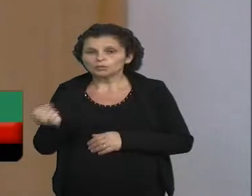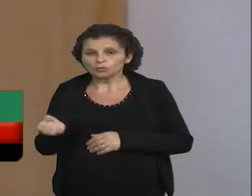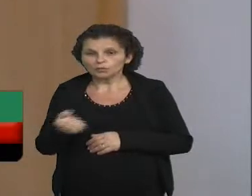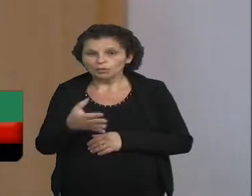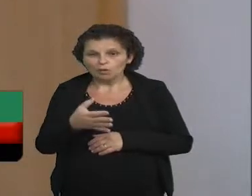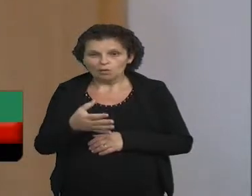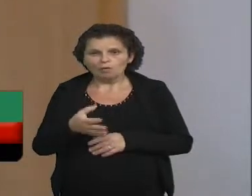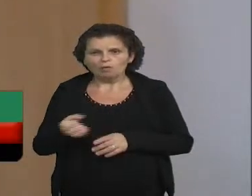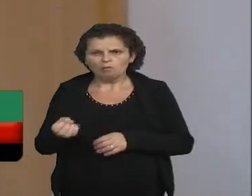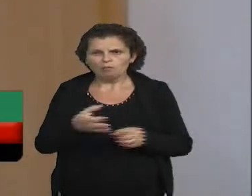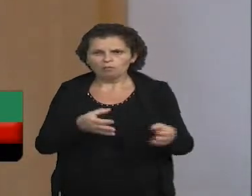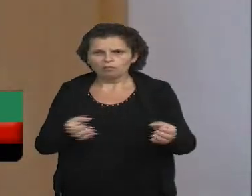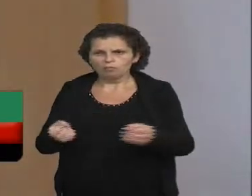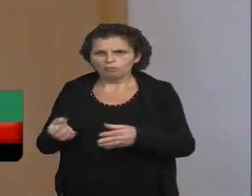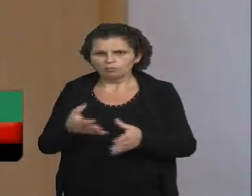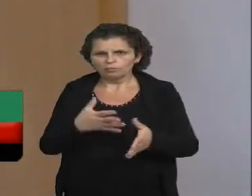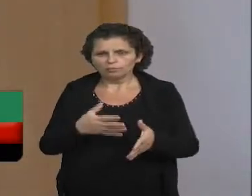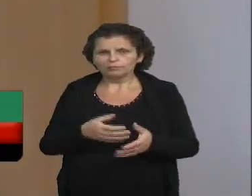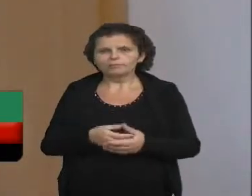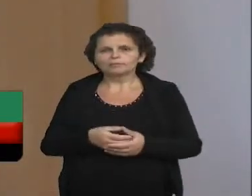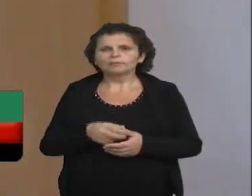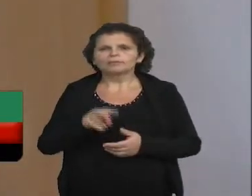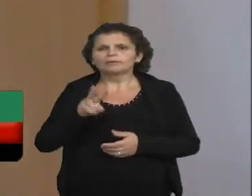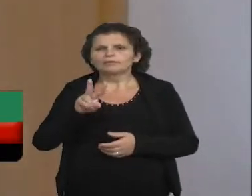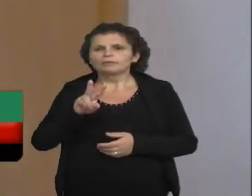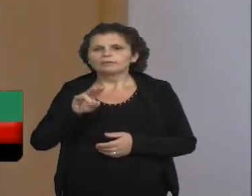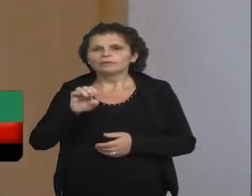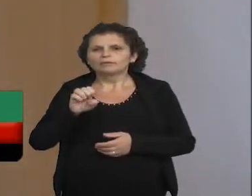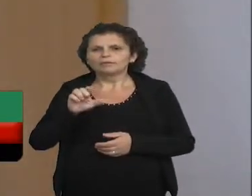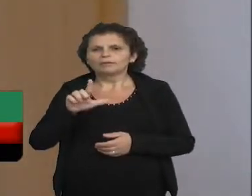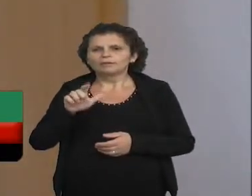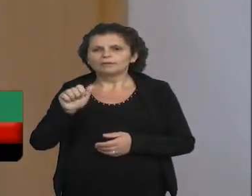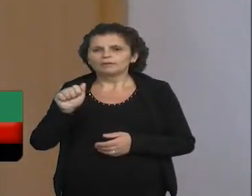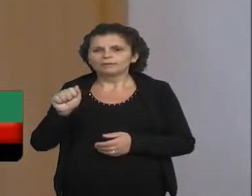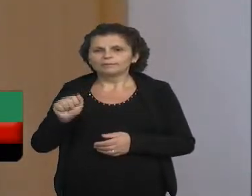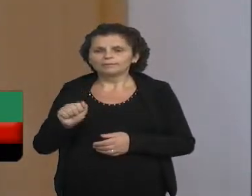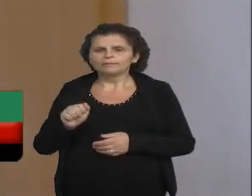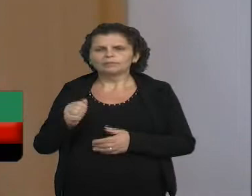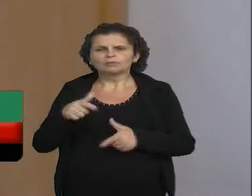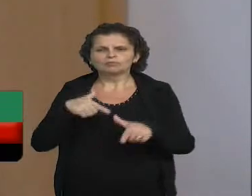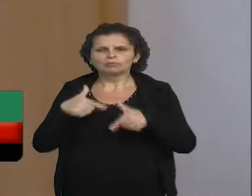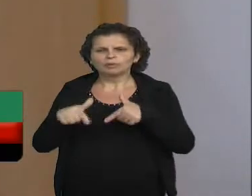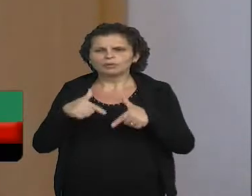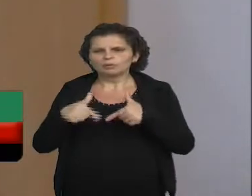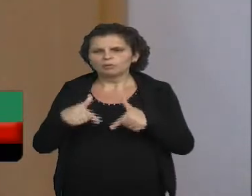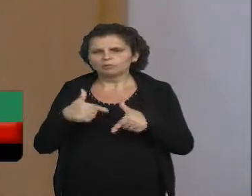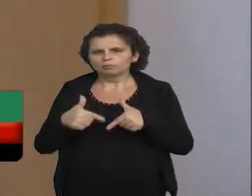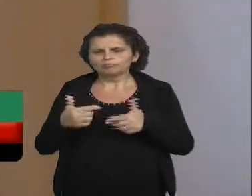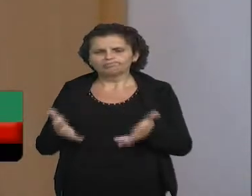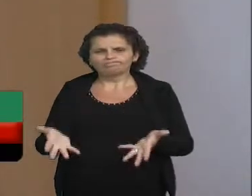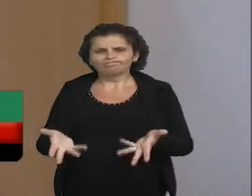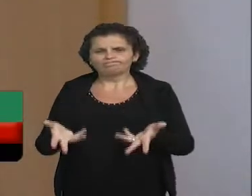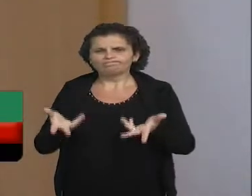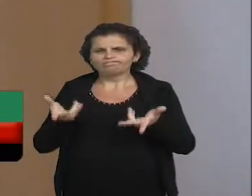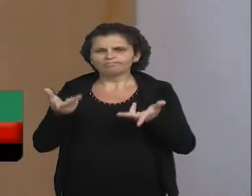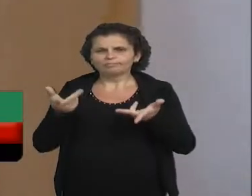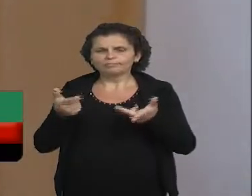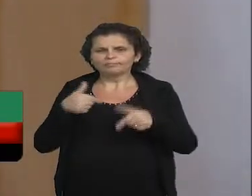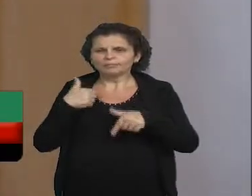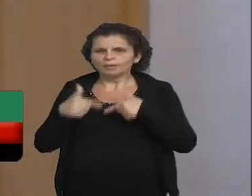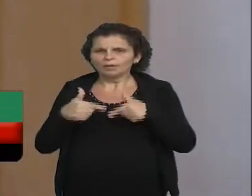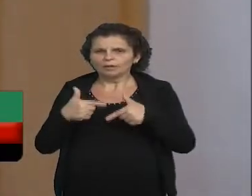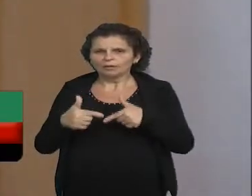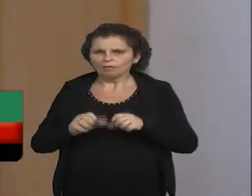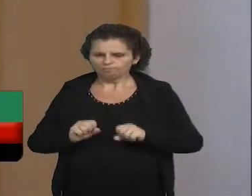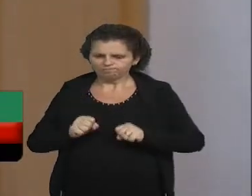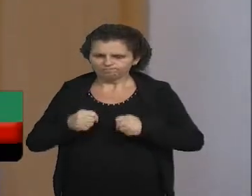sempre vence. Queria cumprimentar aqui o Vilela. Parabéns aí pelo seu trabalho, pessoa excelente. É uma pessoa que trabalha e não